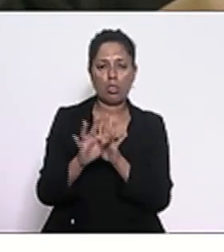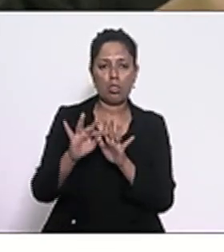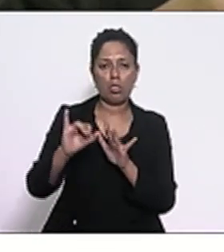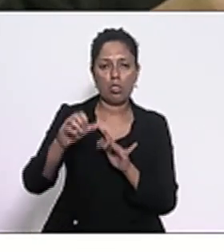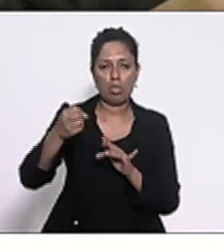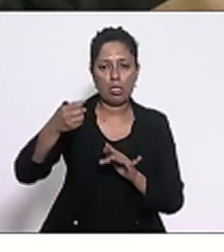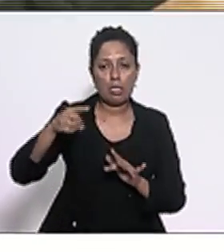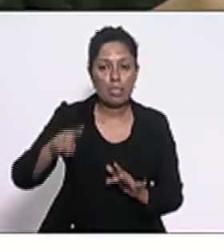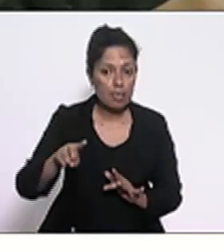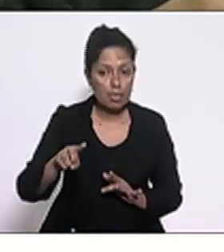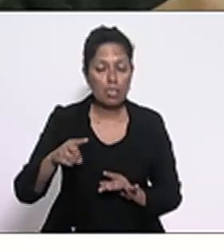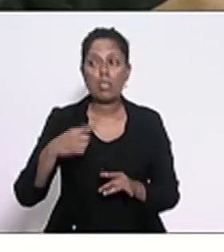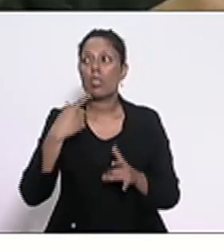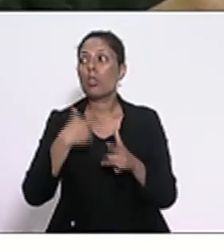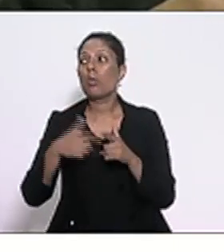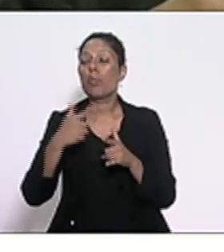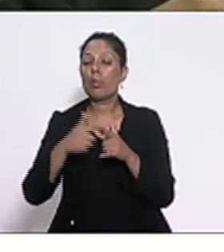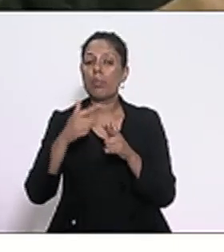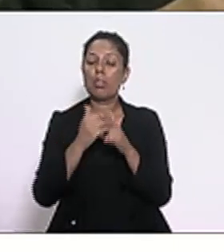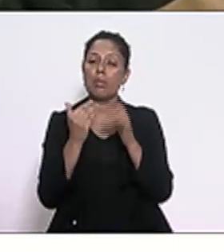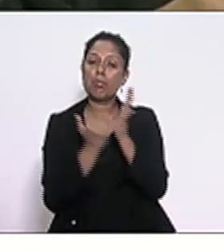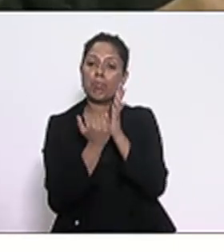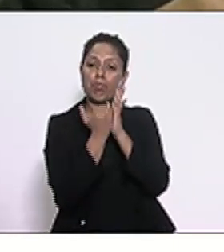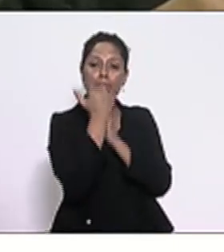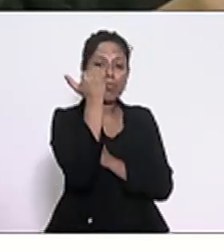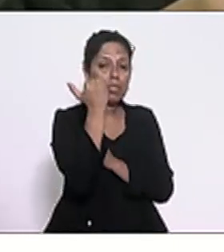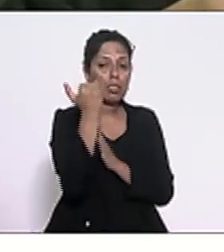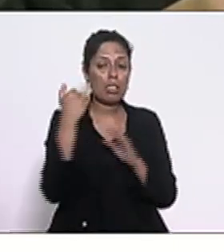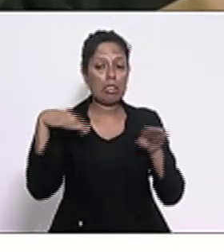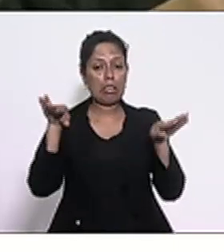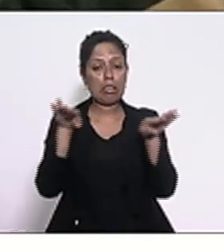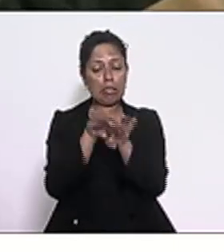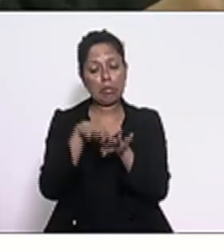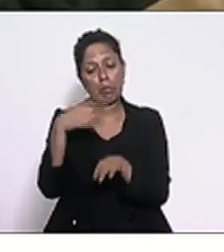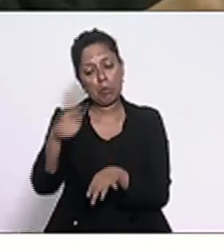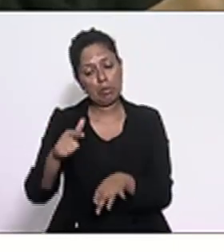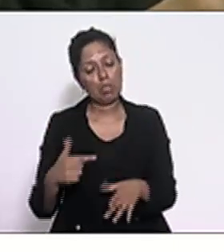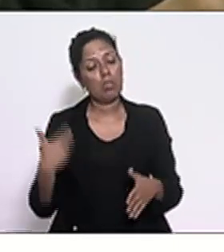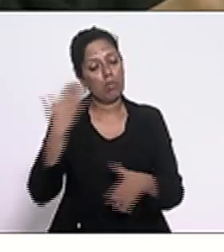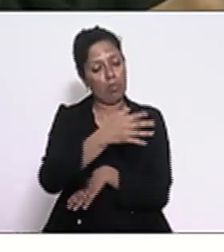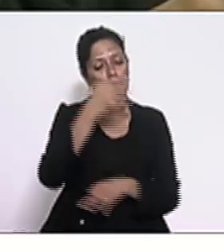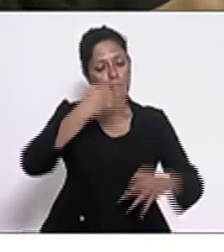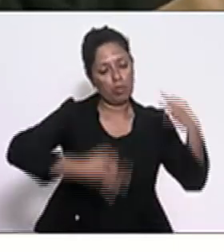vai chegar numa situação de instabilidade jurídica.